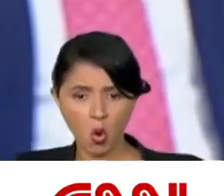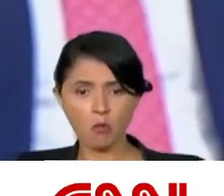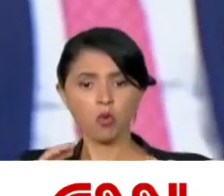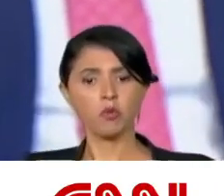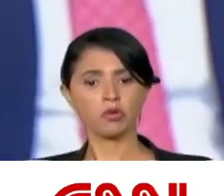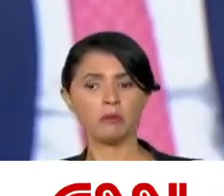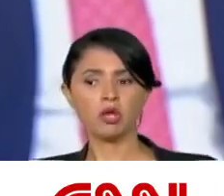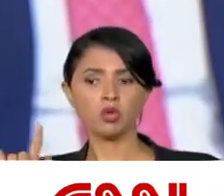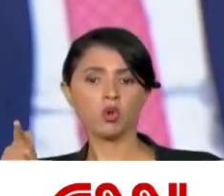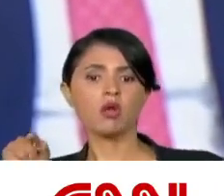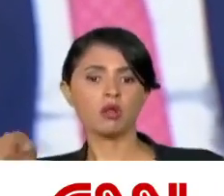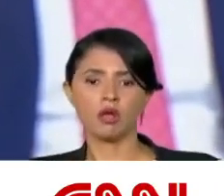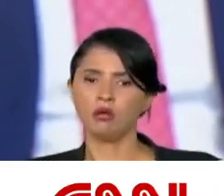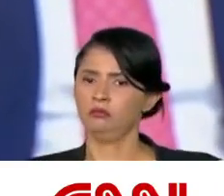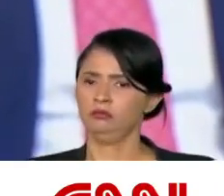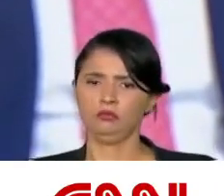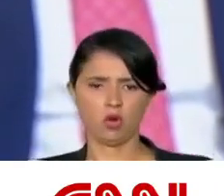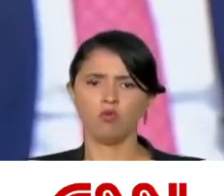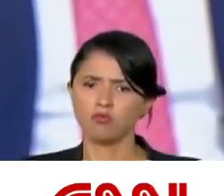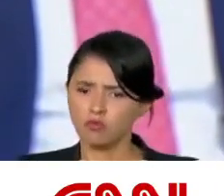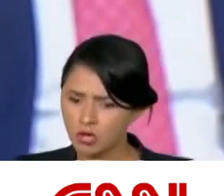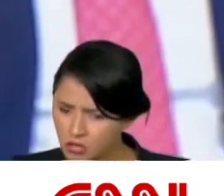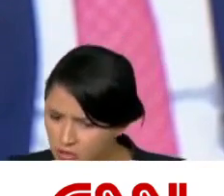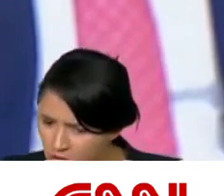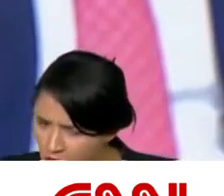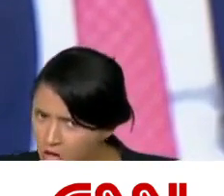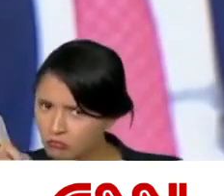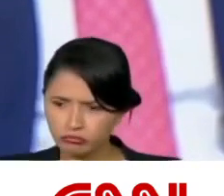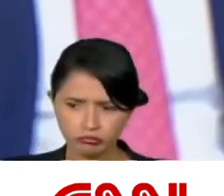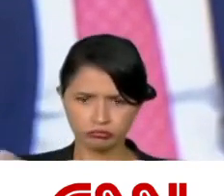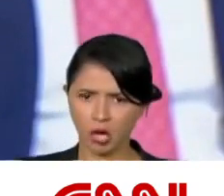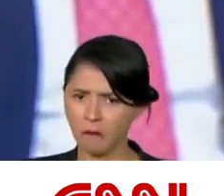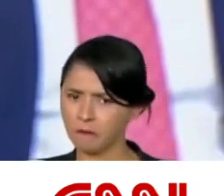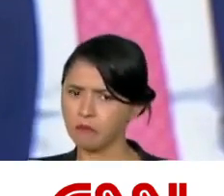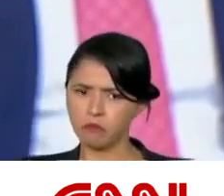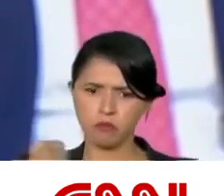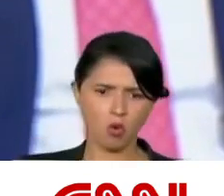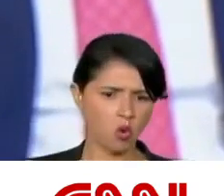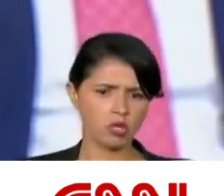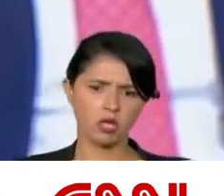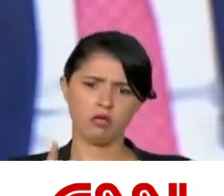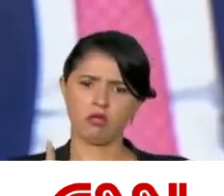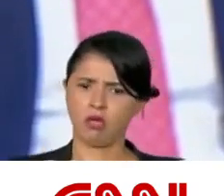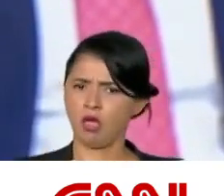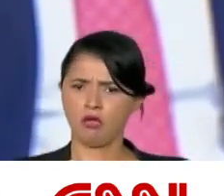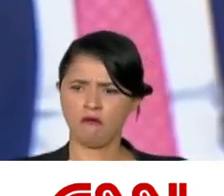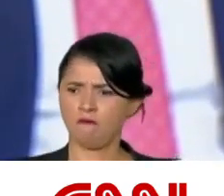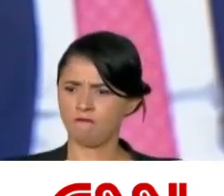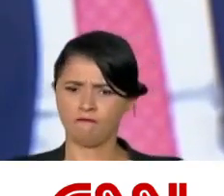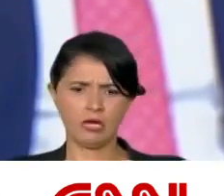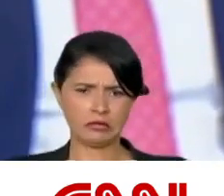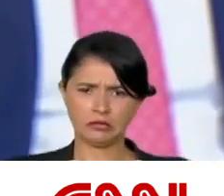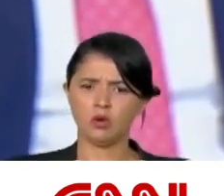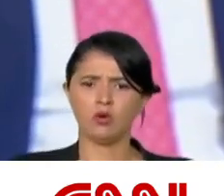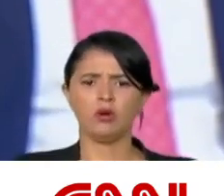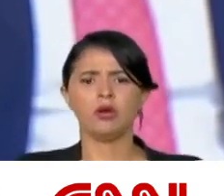comportar em Goiás. Isso é inadmissível, é uma usurpação de poder, é uma